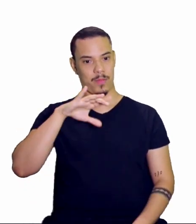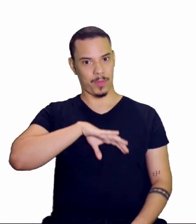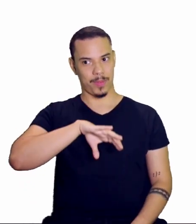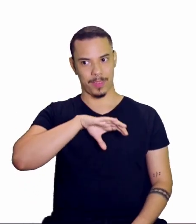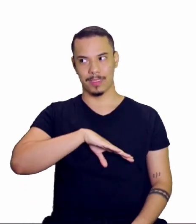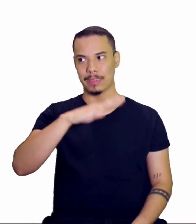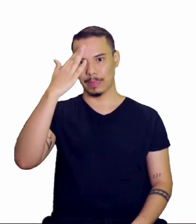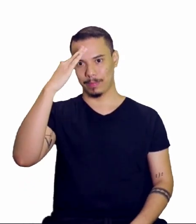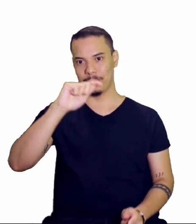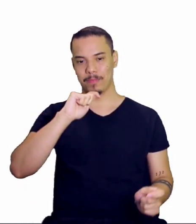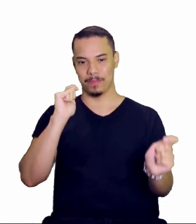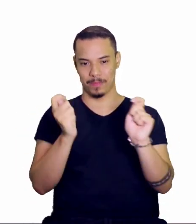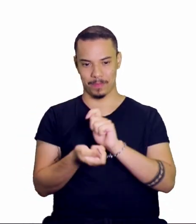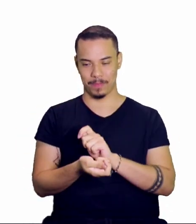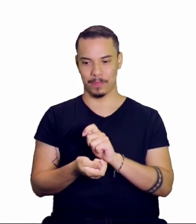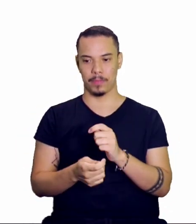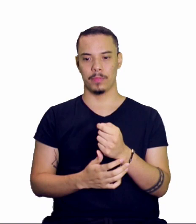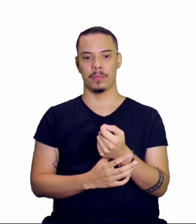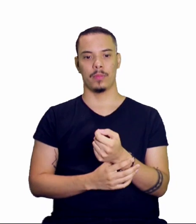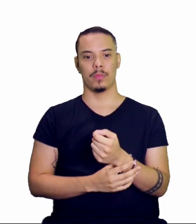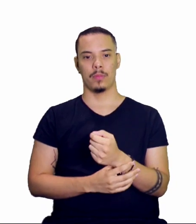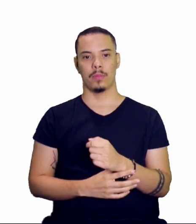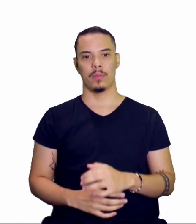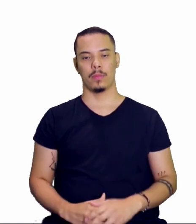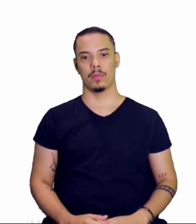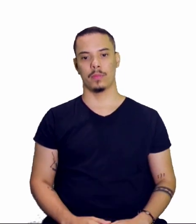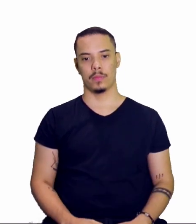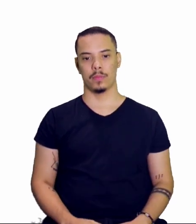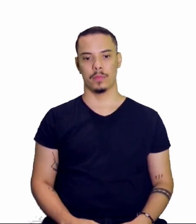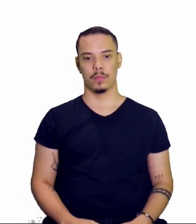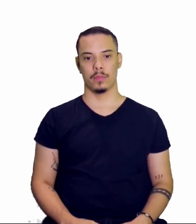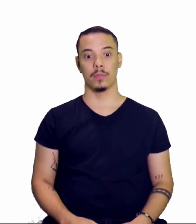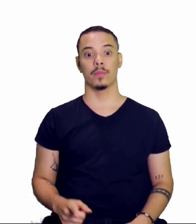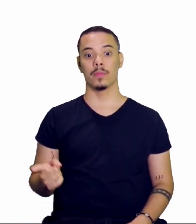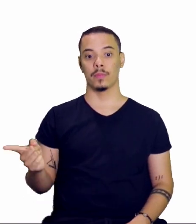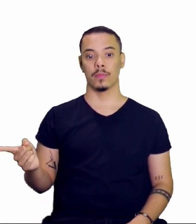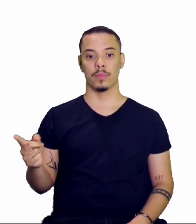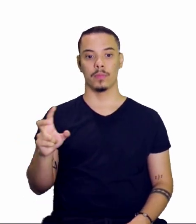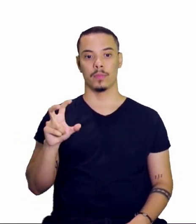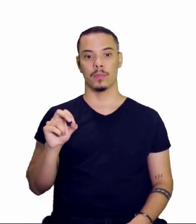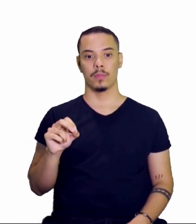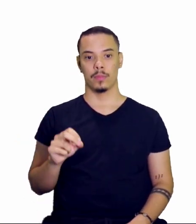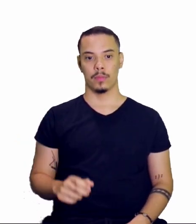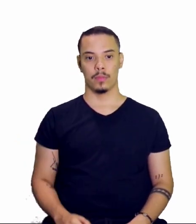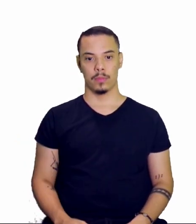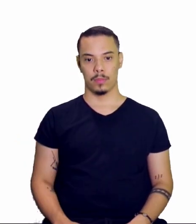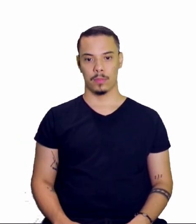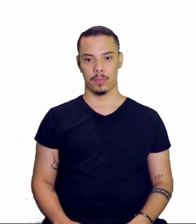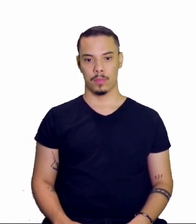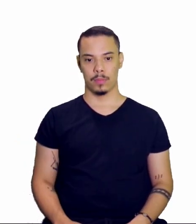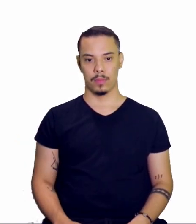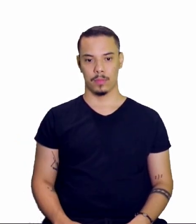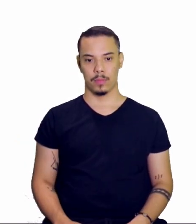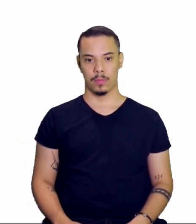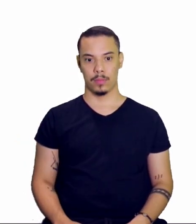professor? claro. E ali, ó, coloco 50 ali. Opa, e põe junto, né? Põe